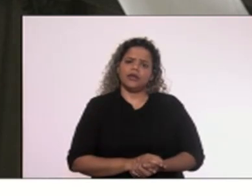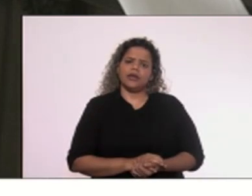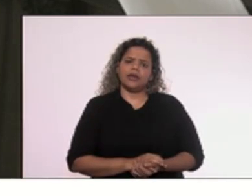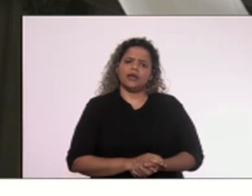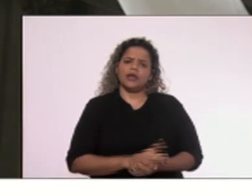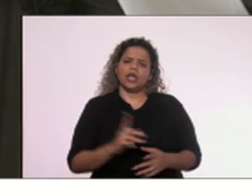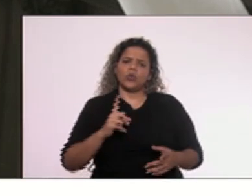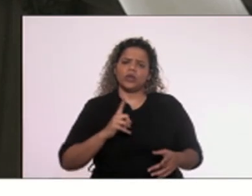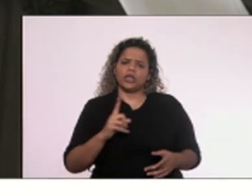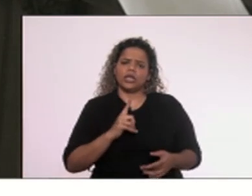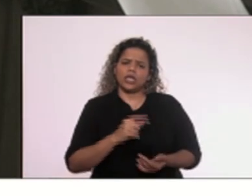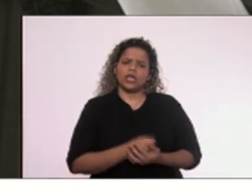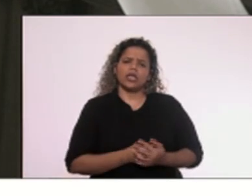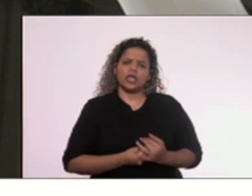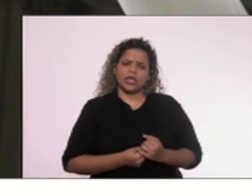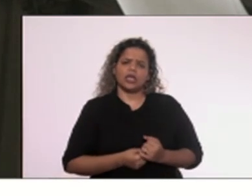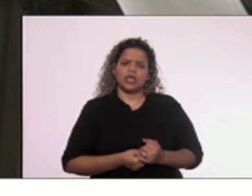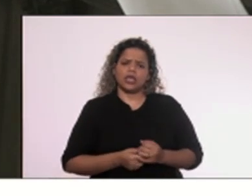eu tenho